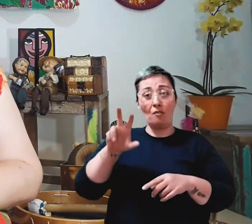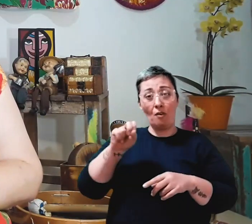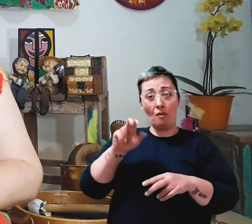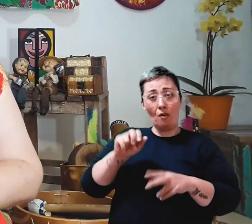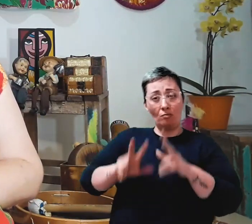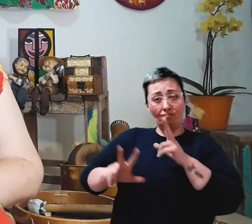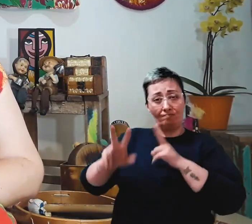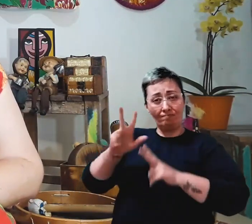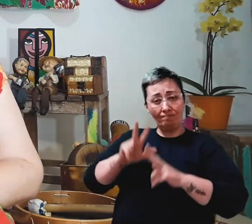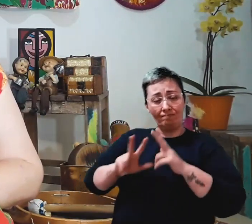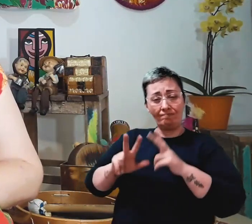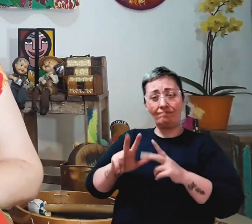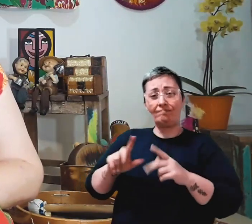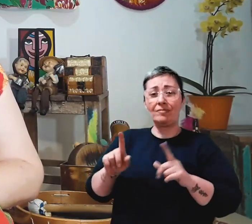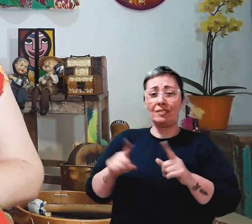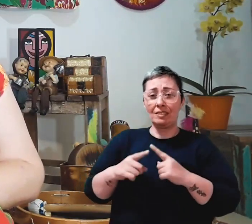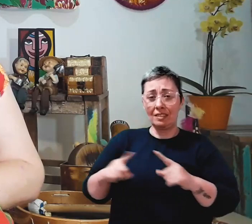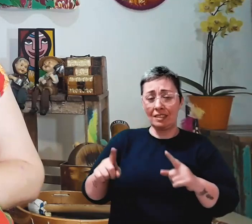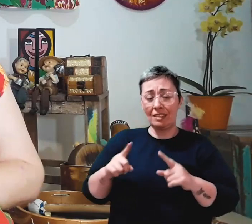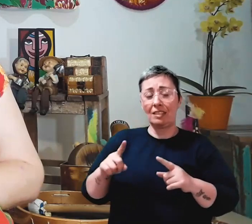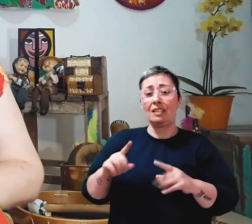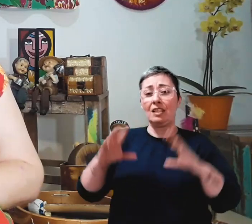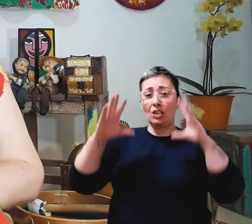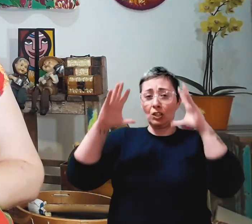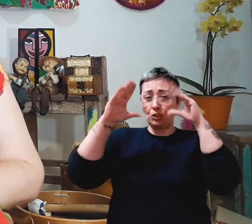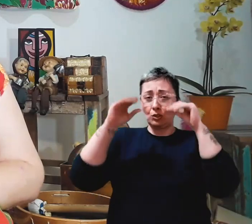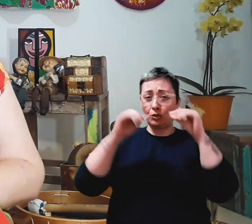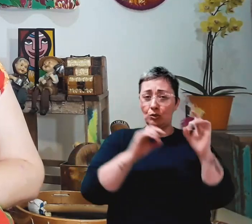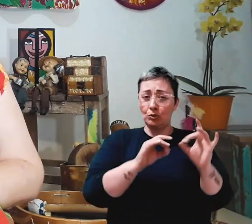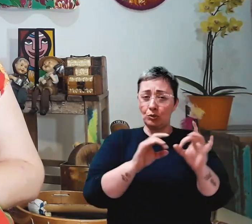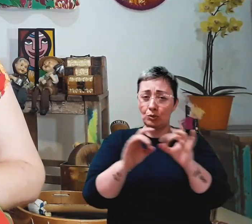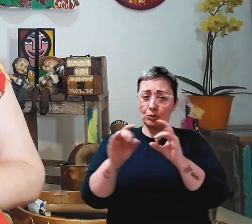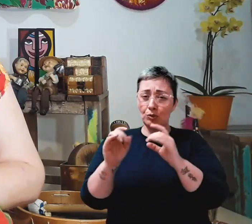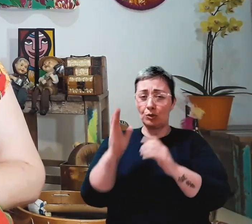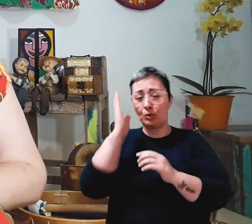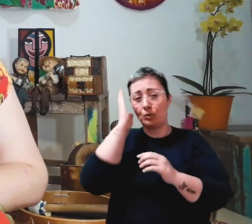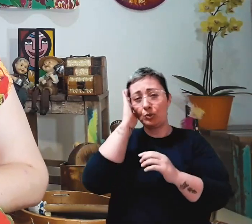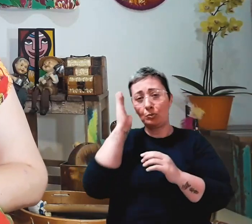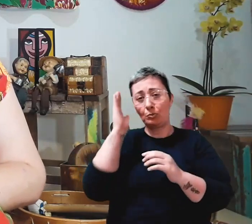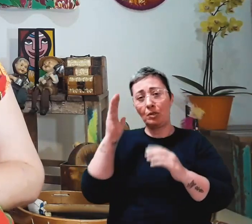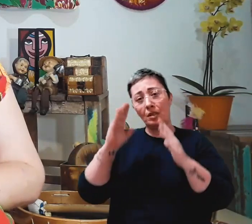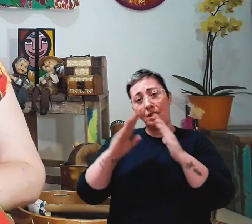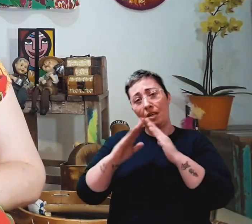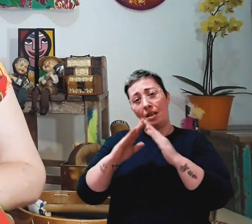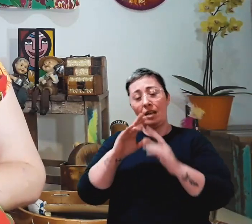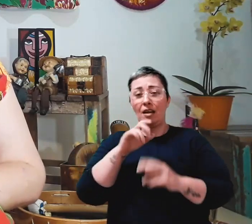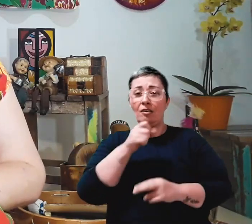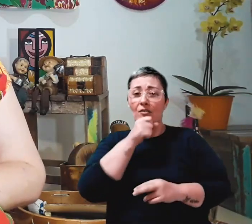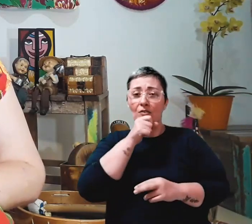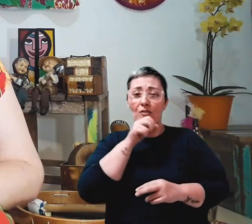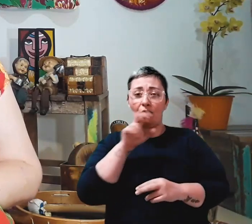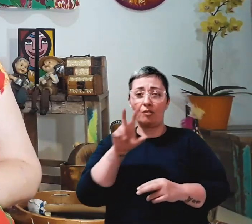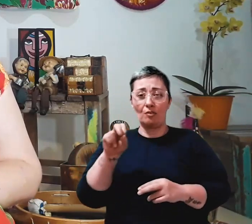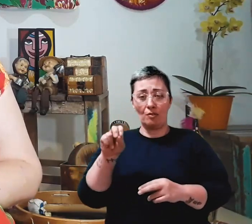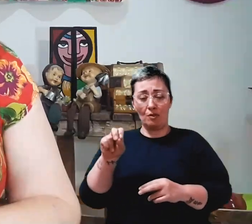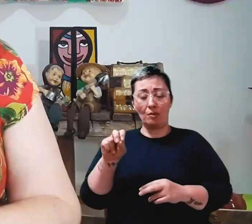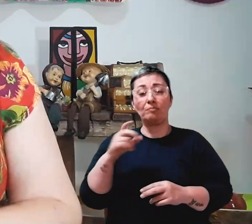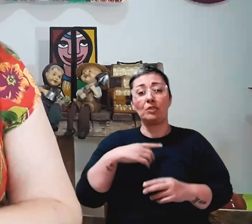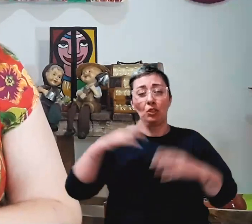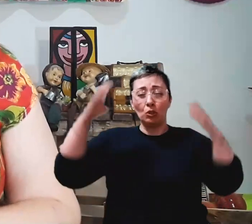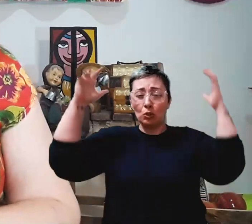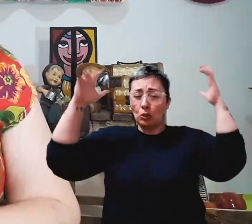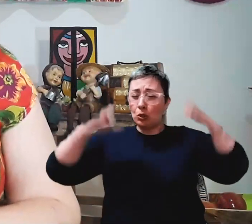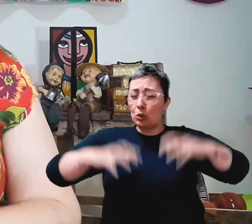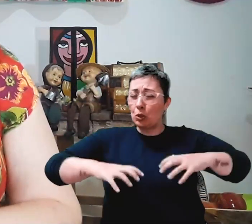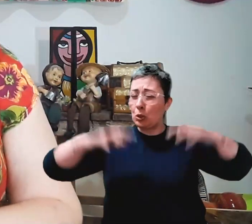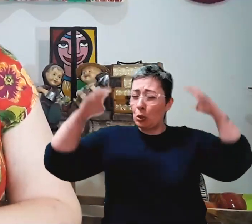mim todas as noites quando eu dormia na casa dela e quando chovia muito. Vocês sabem que quando